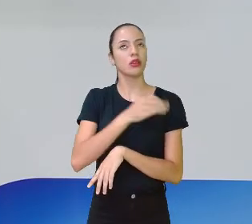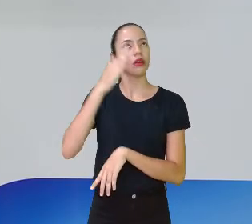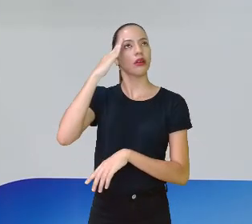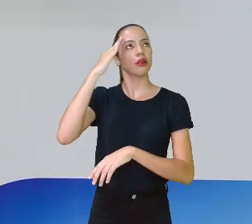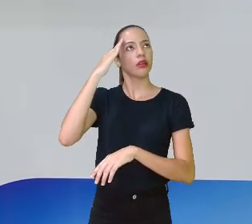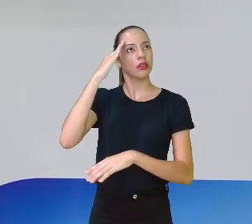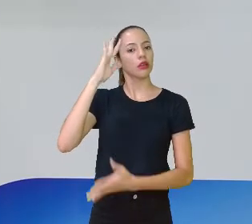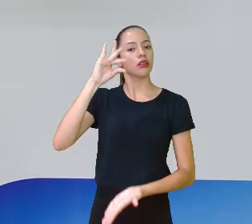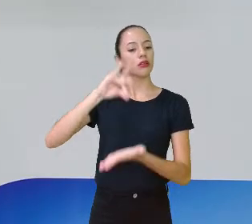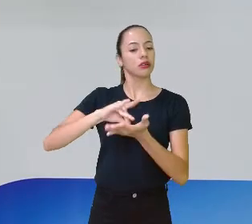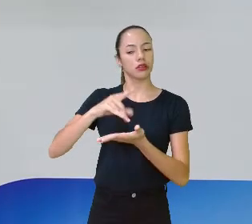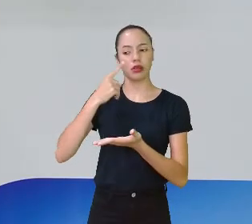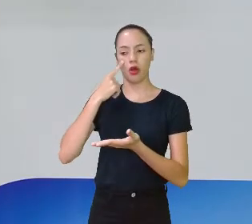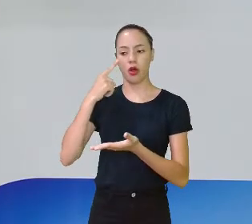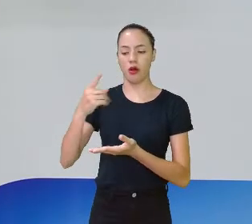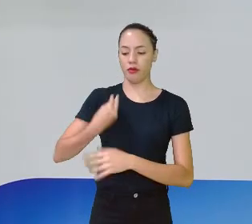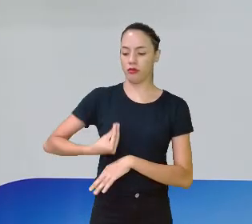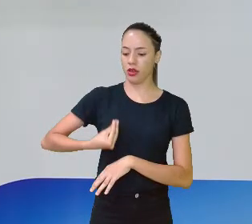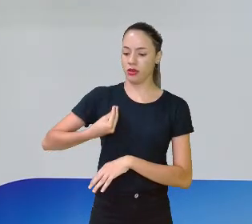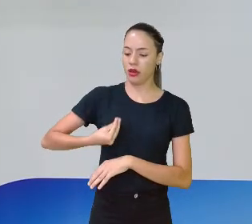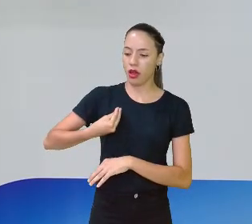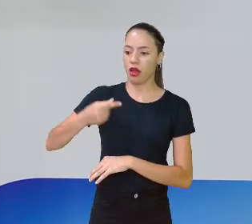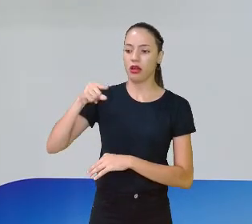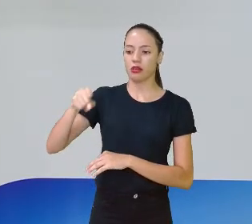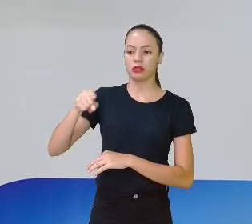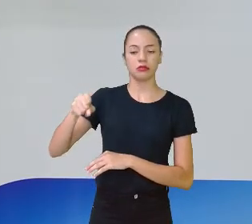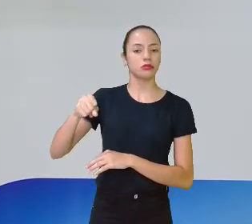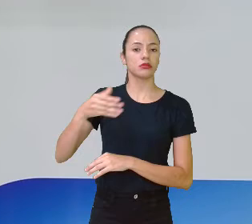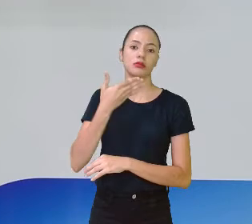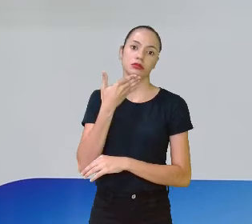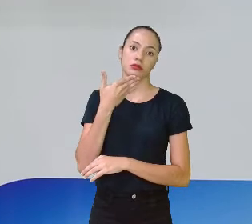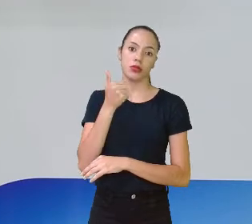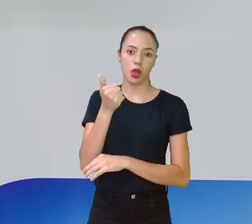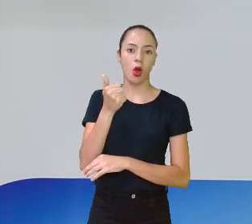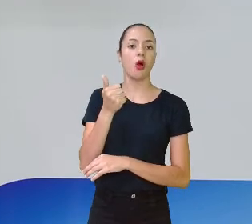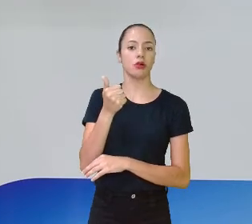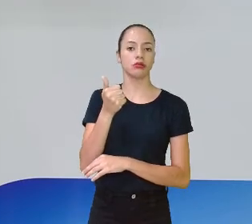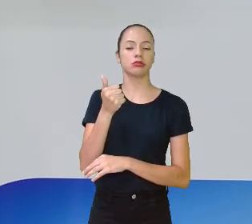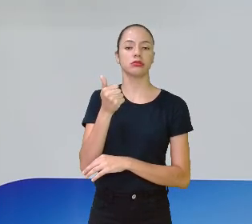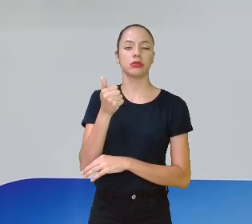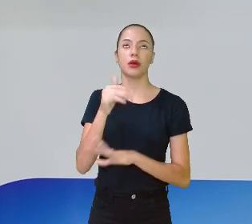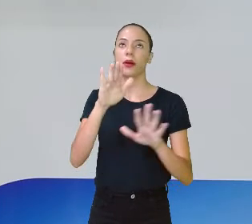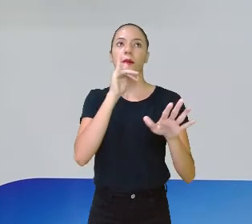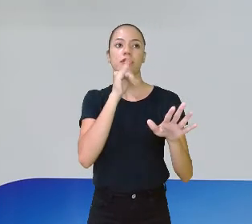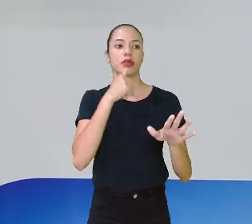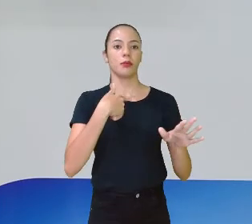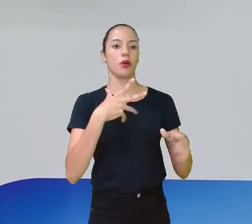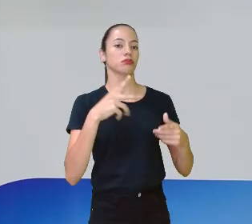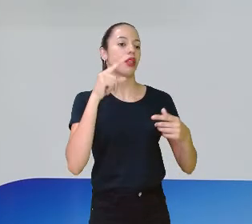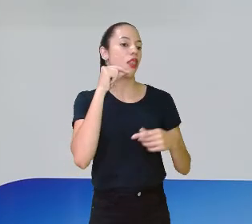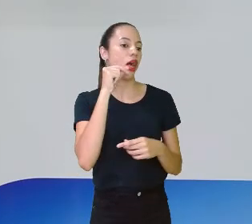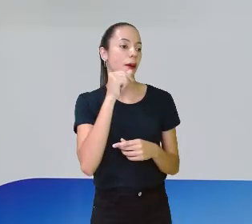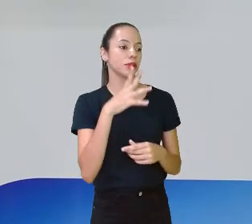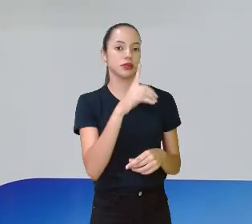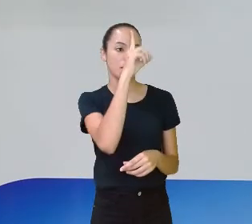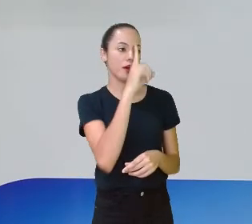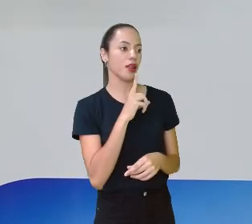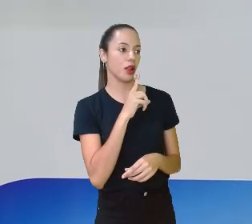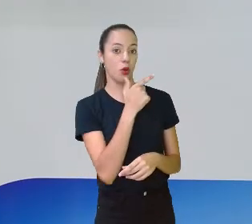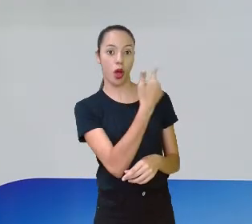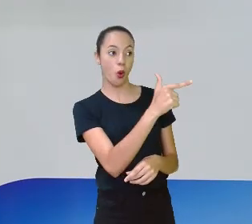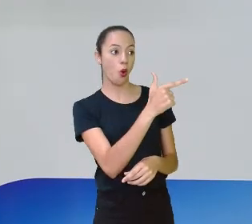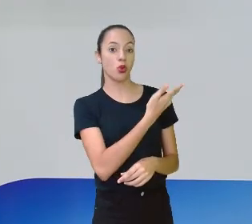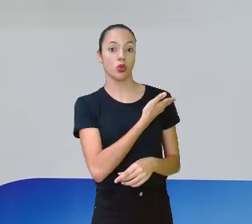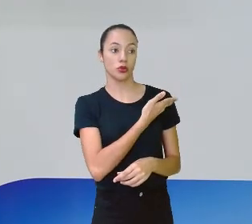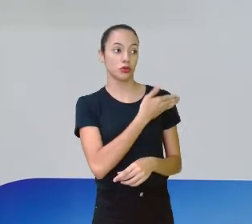entender que viver dessa maneira é muito mais suave. Ah, eu quero ter um lápis amarelo. Ah, mas eu não